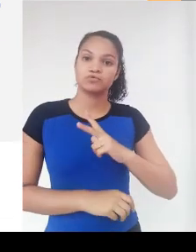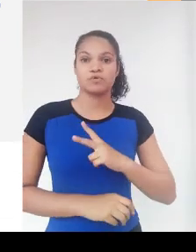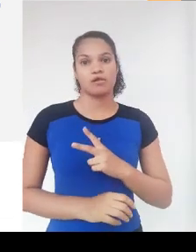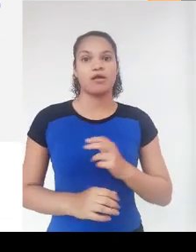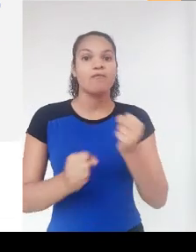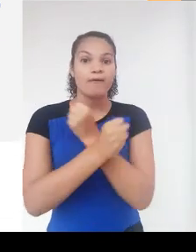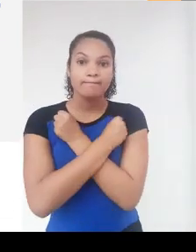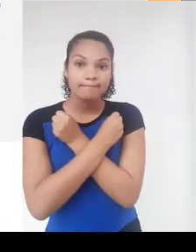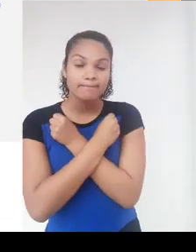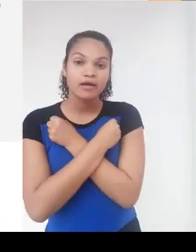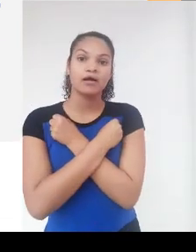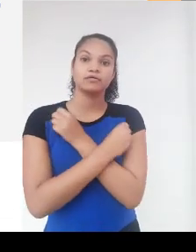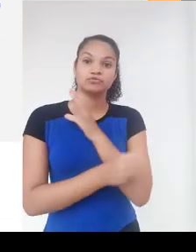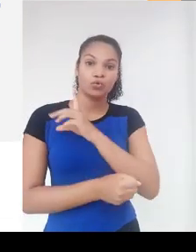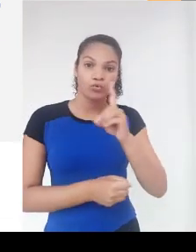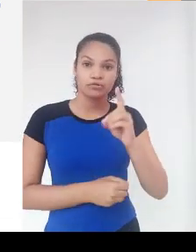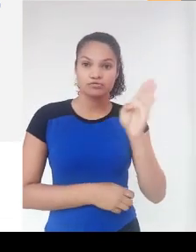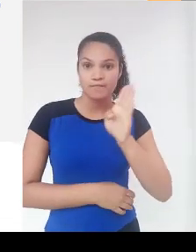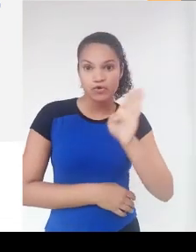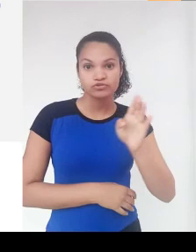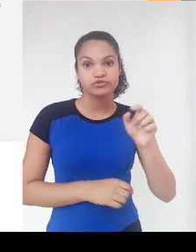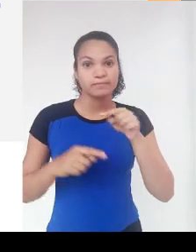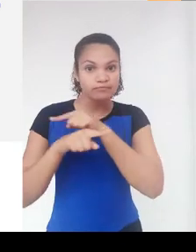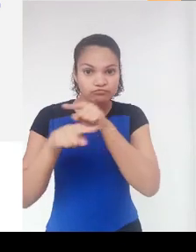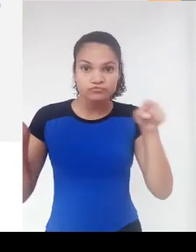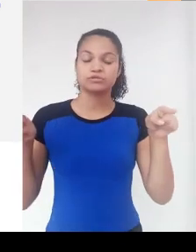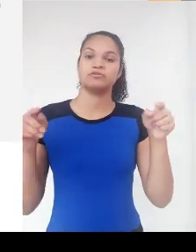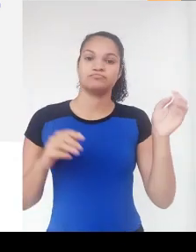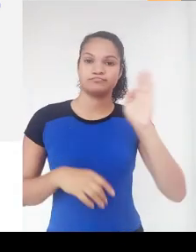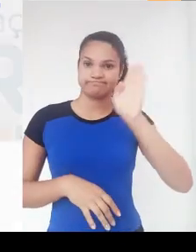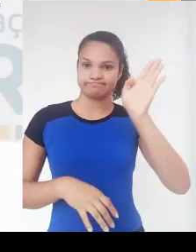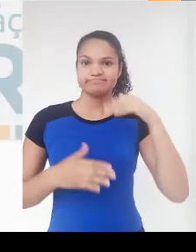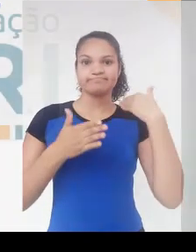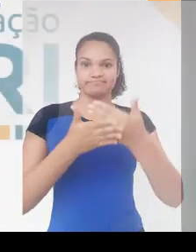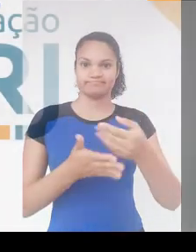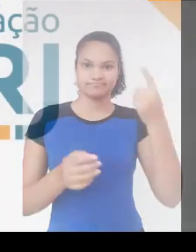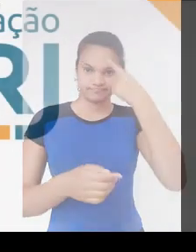grande abraço da Coordenação de Biologia para todos vocês. Até a próxima.